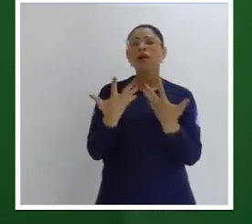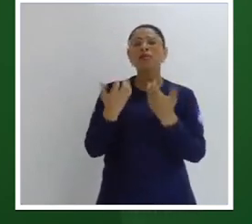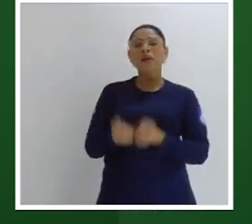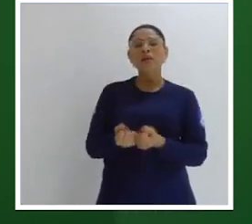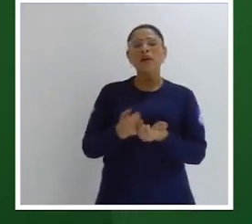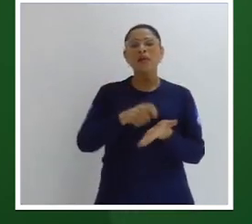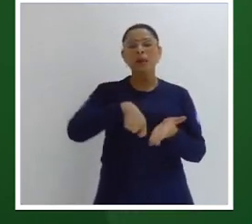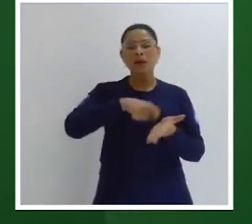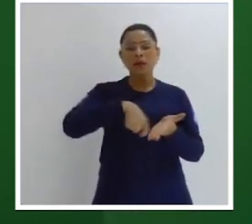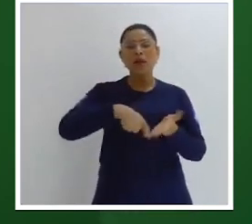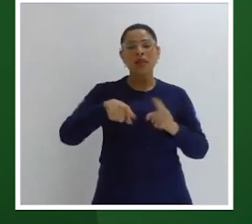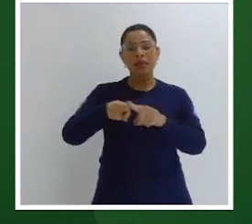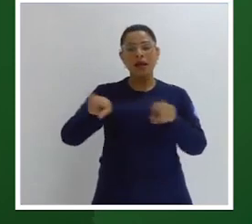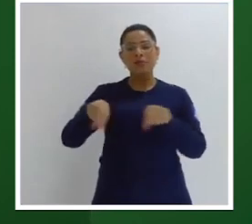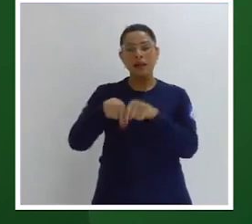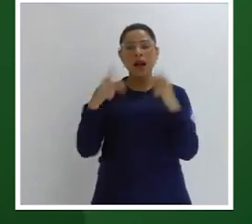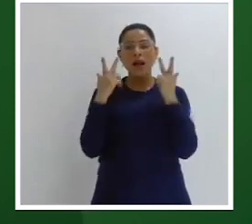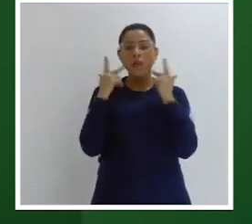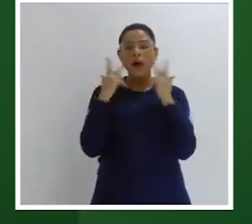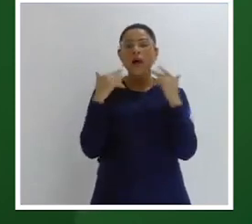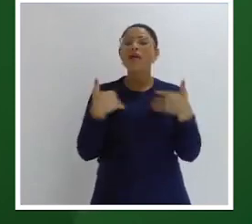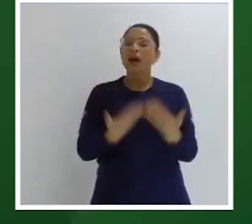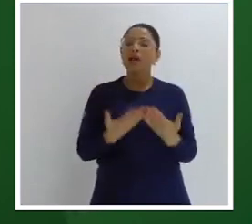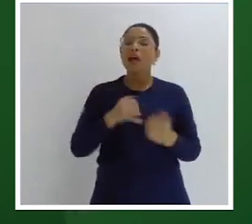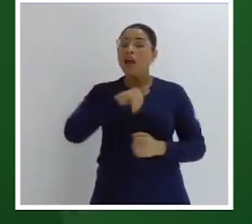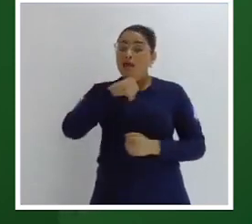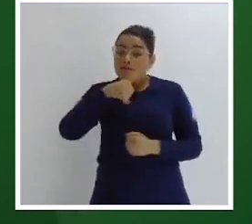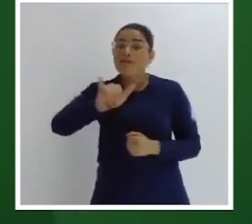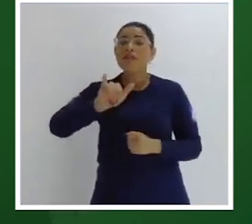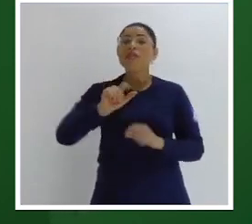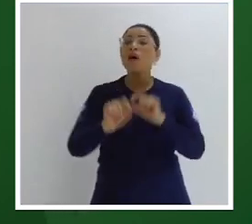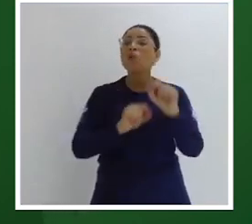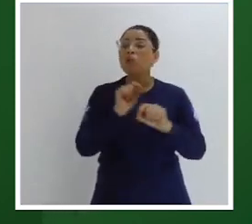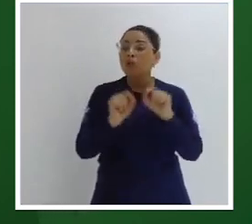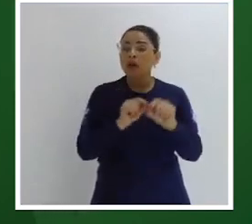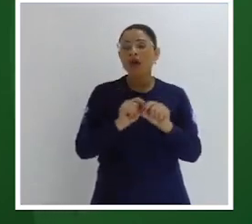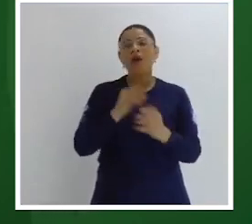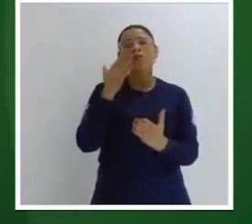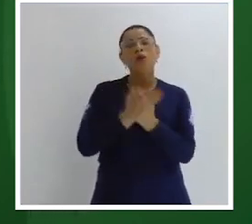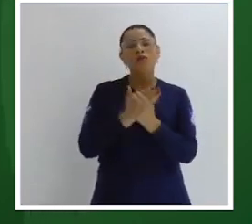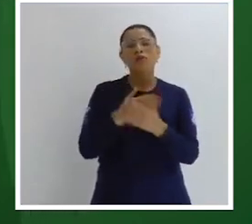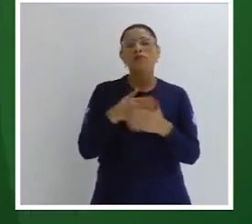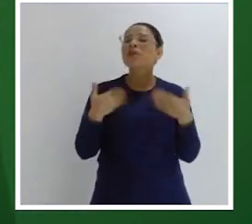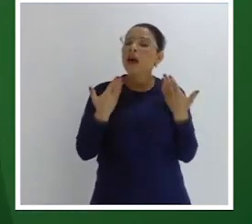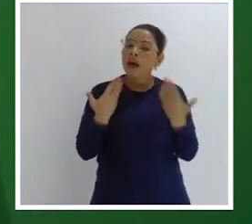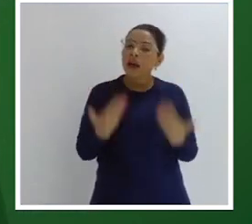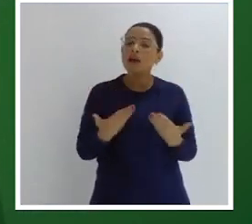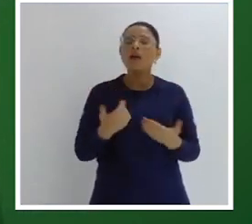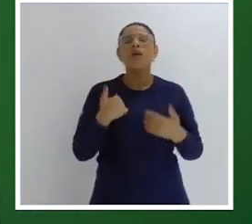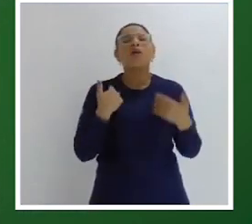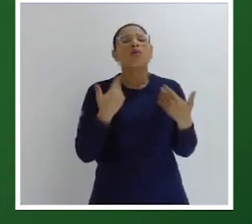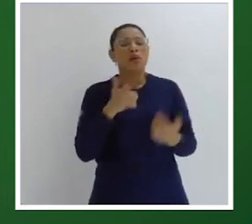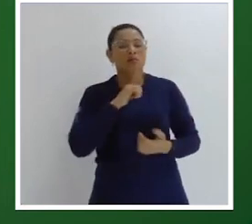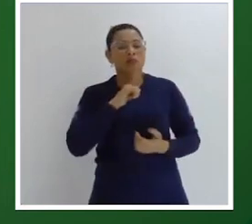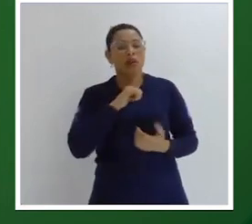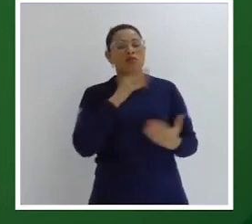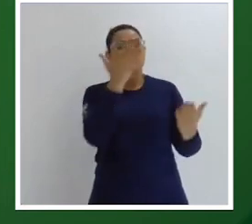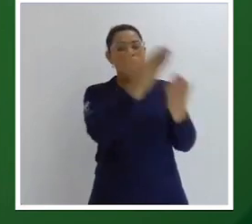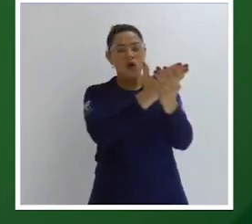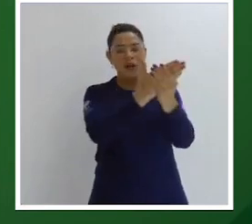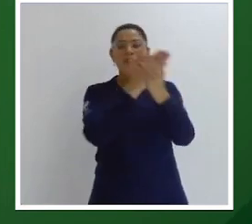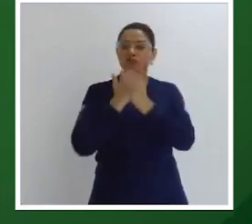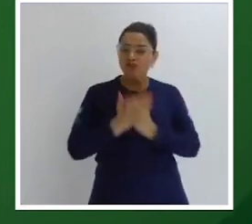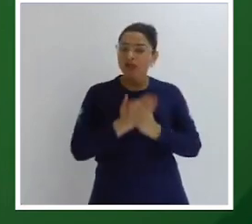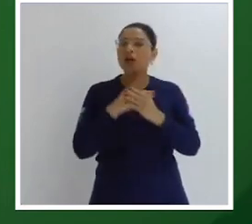na sala regular e a gente às vezes evita judicialização né E quando vem a judicialização essa mesma